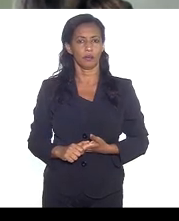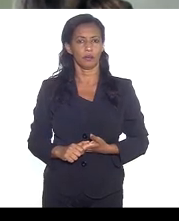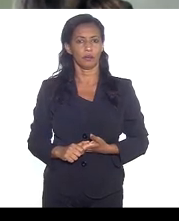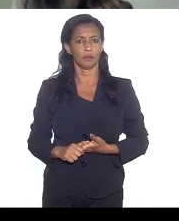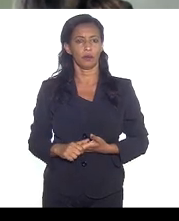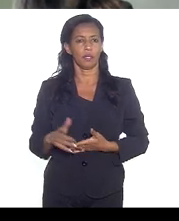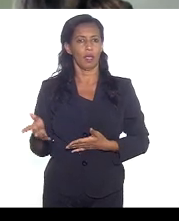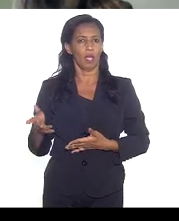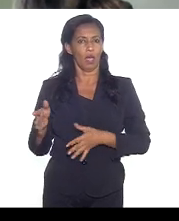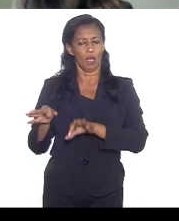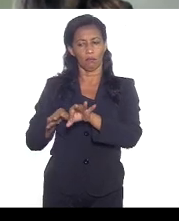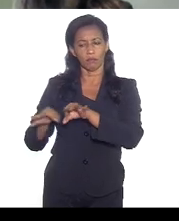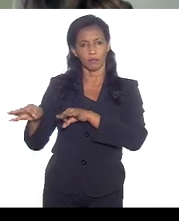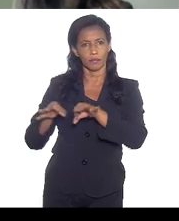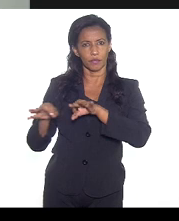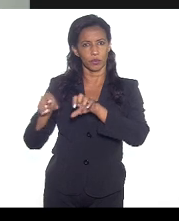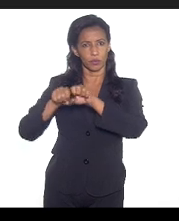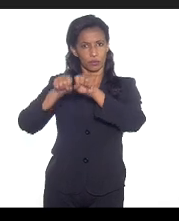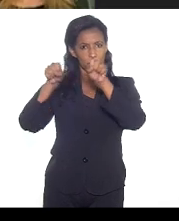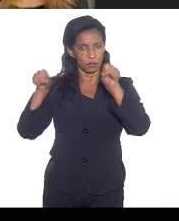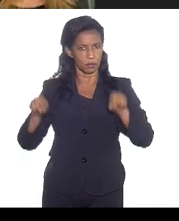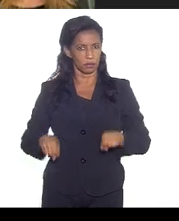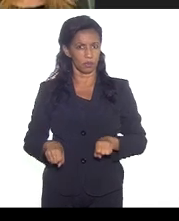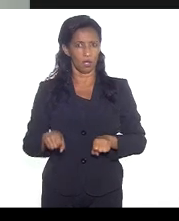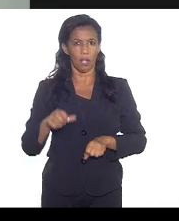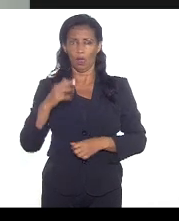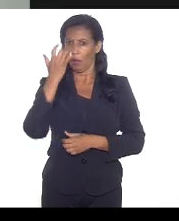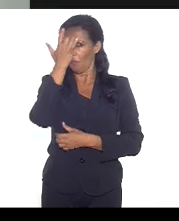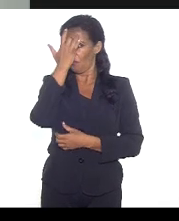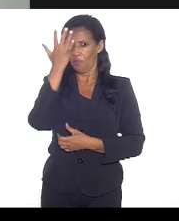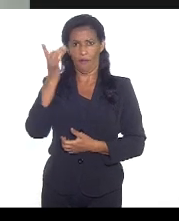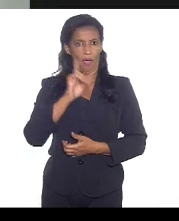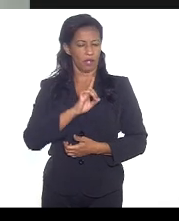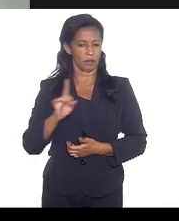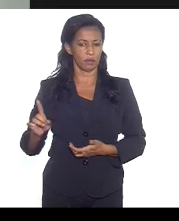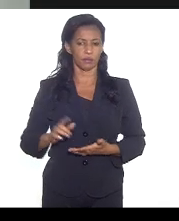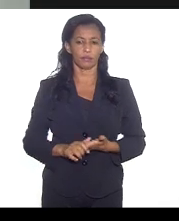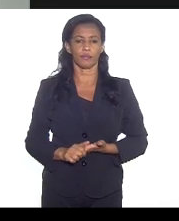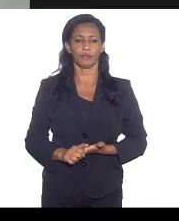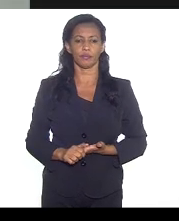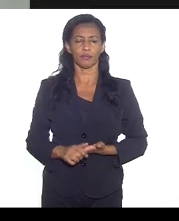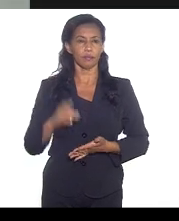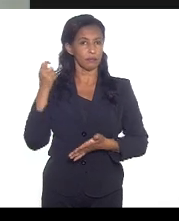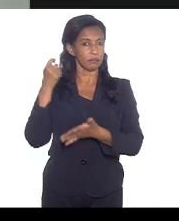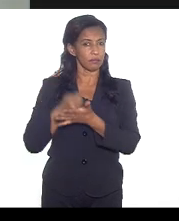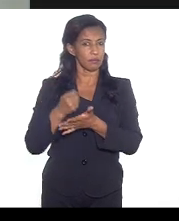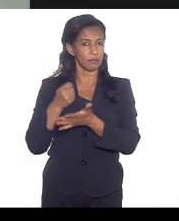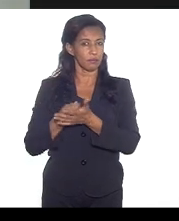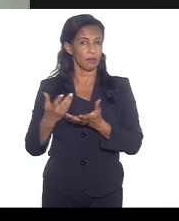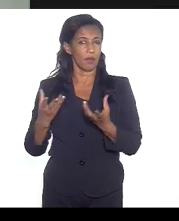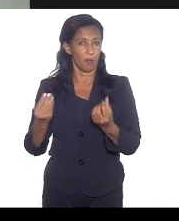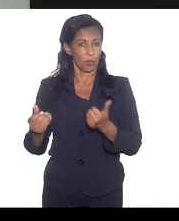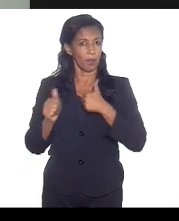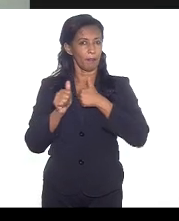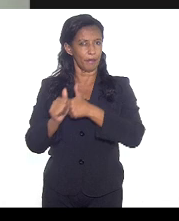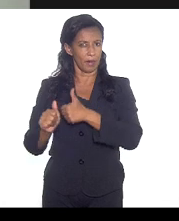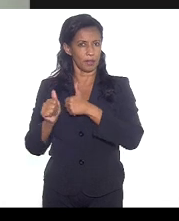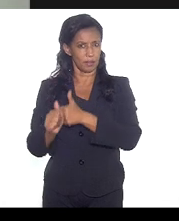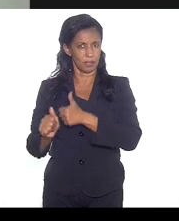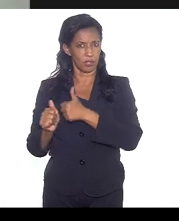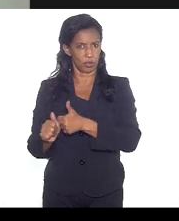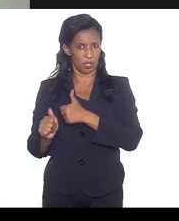A elaboração desse sistema não foi fácil. Tá? Ela exigiu muita